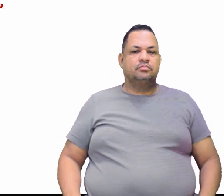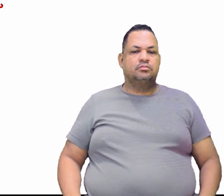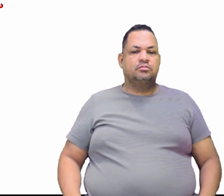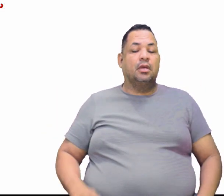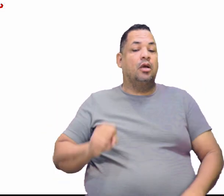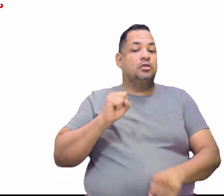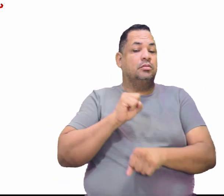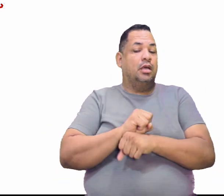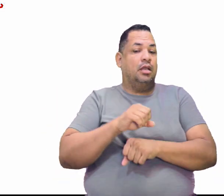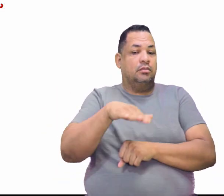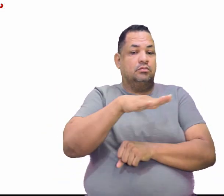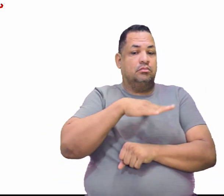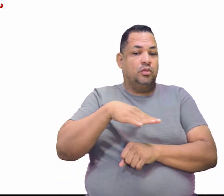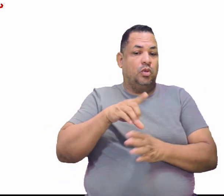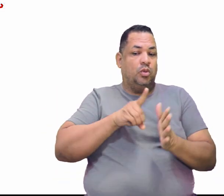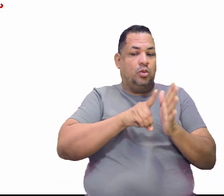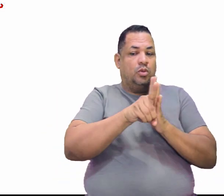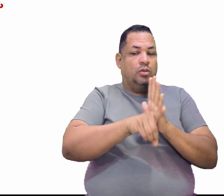estação.